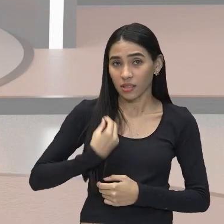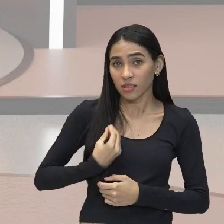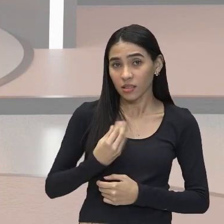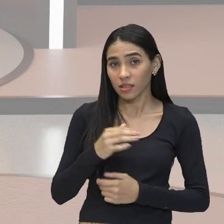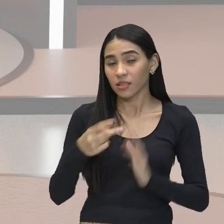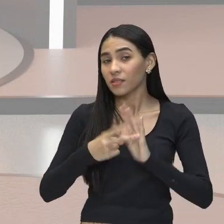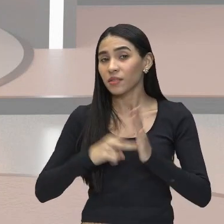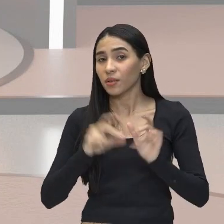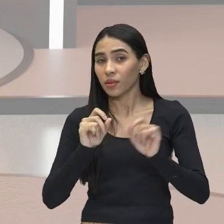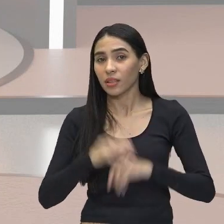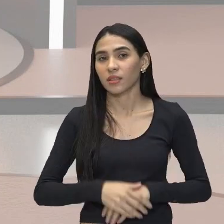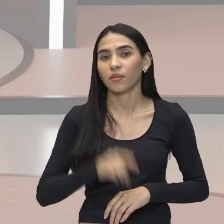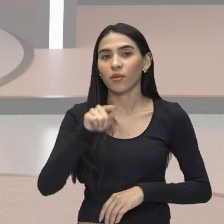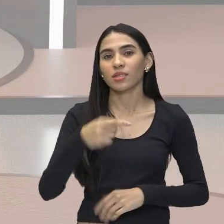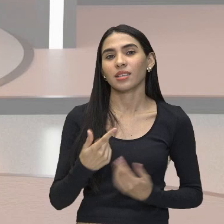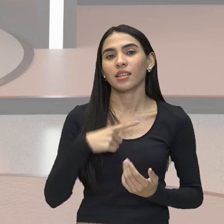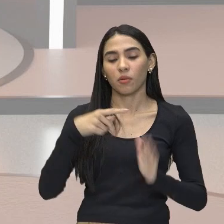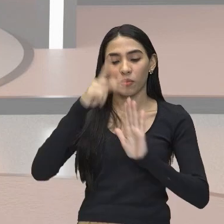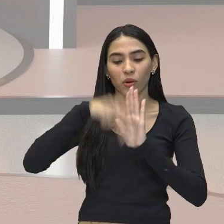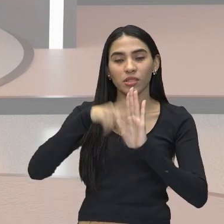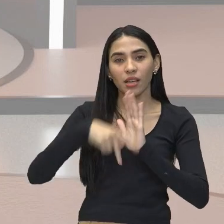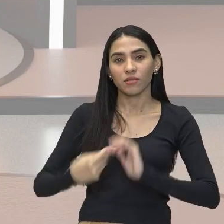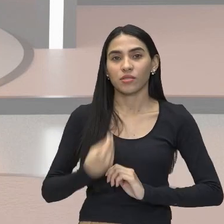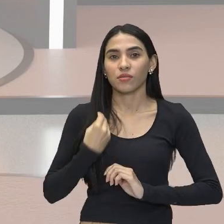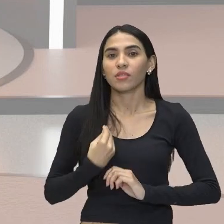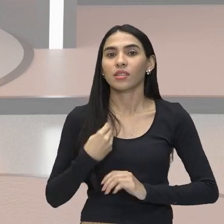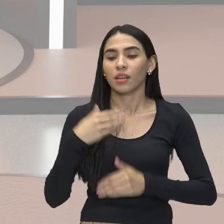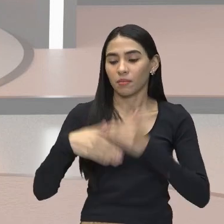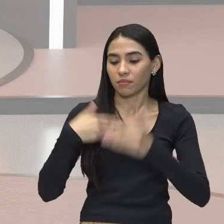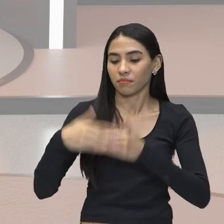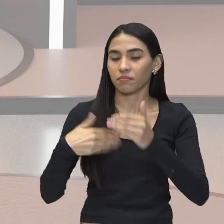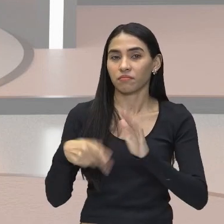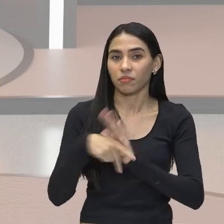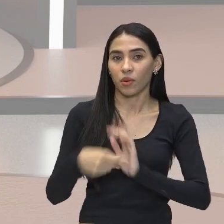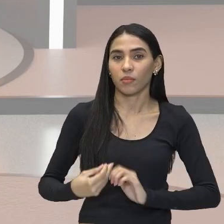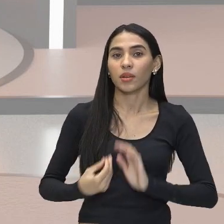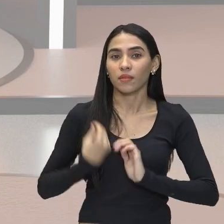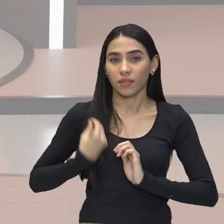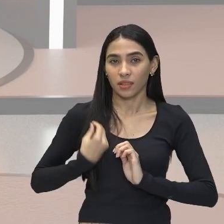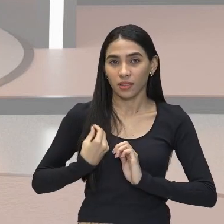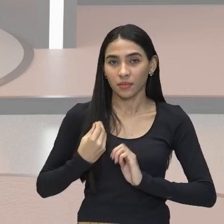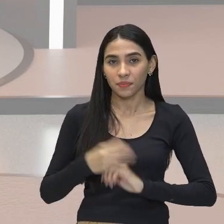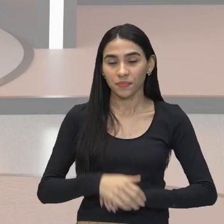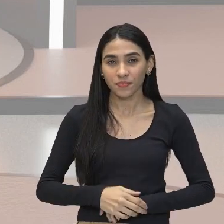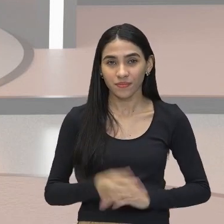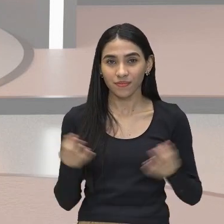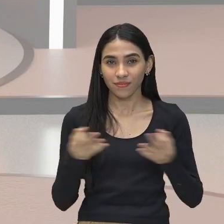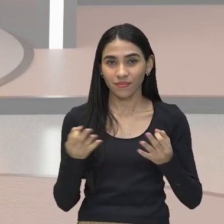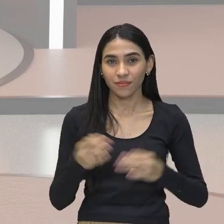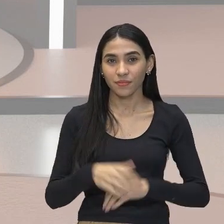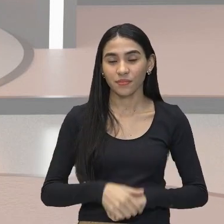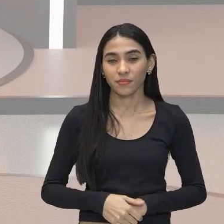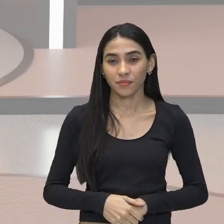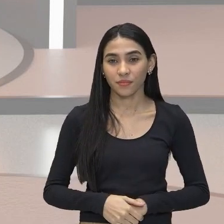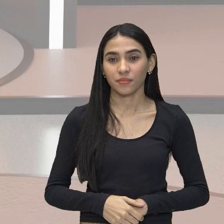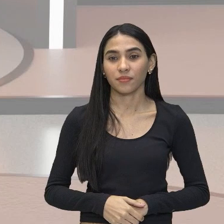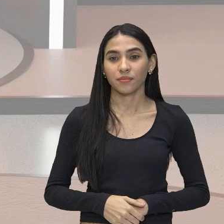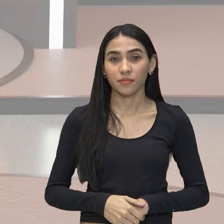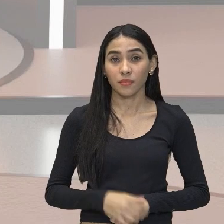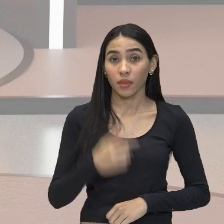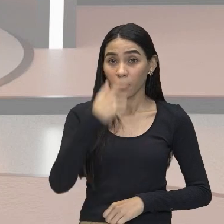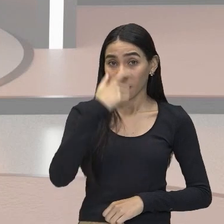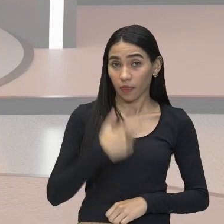quê? Ter um projeto de existência, construir um projeto da sua existência. Perfeito? Então, primeiro eu